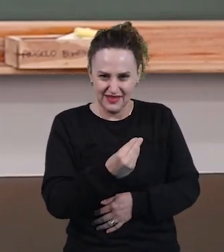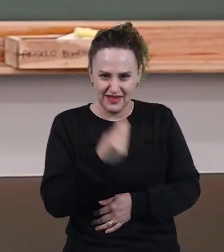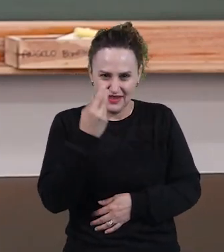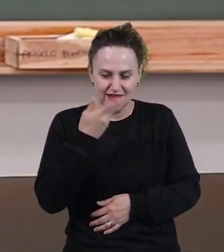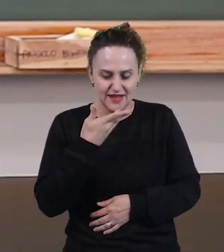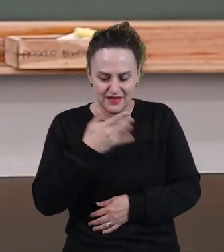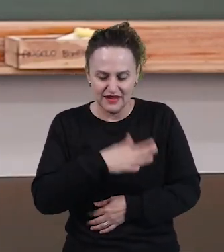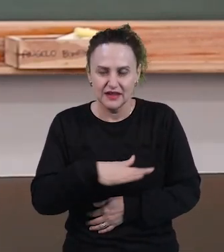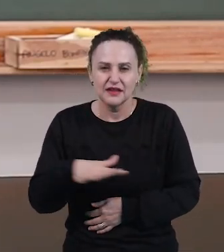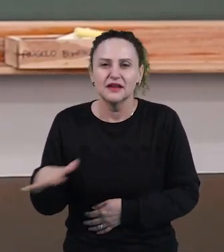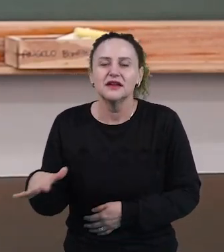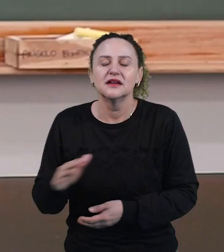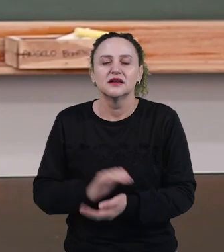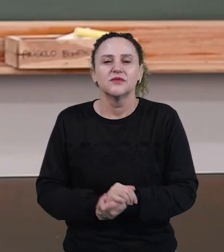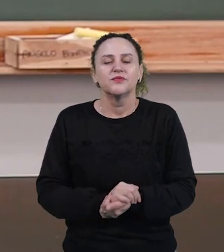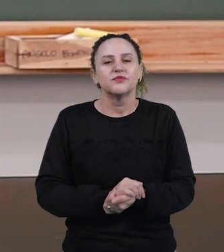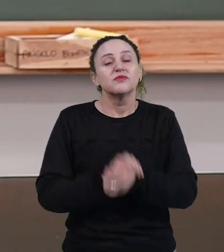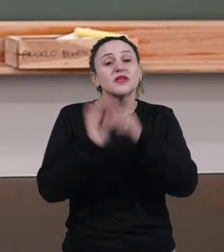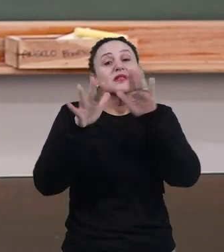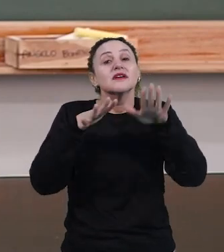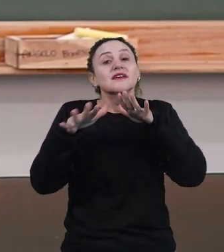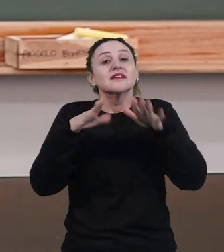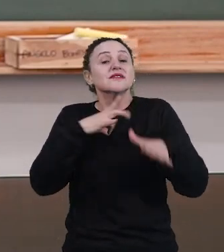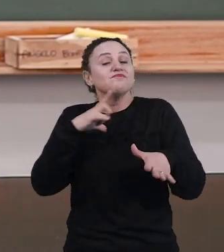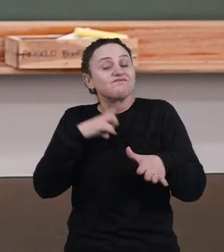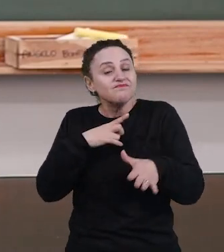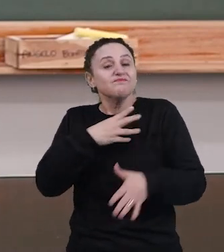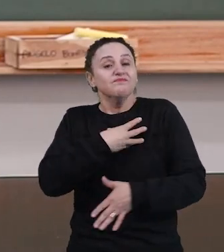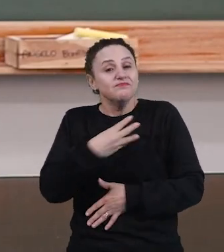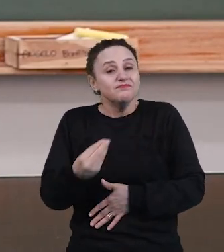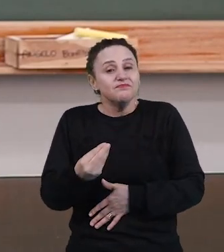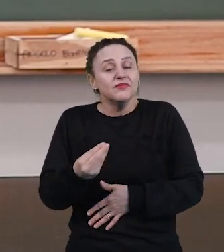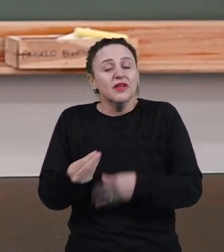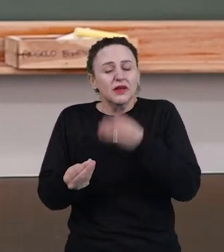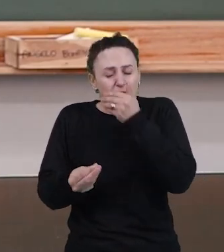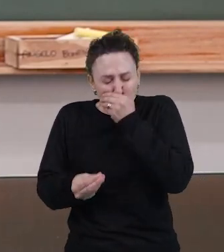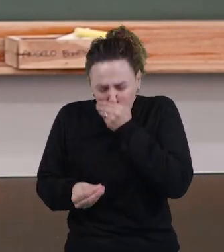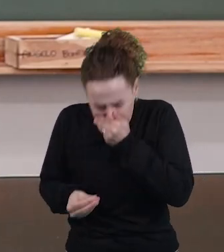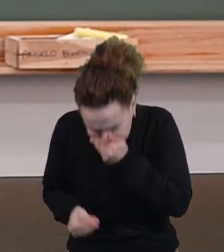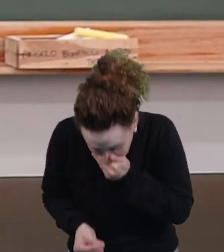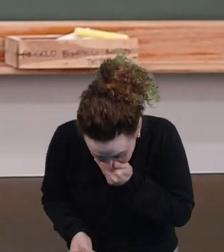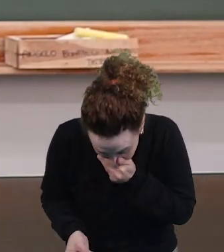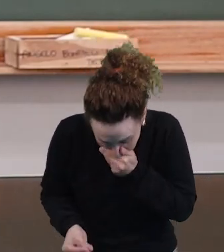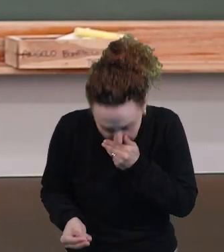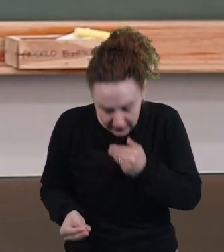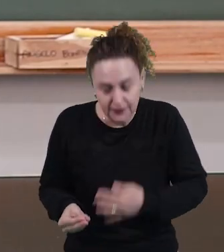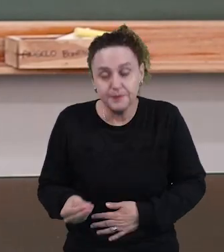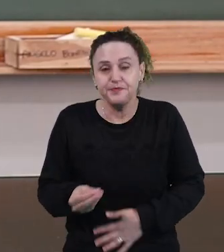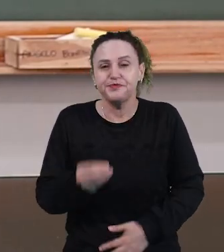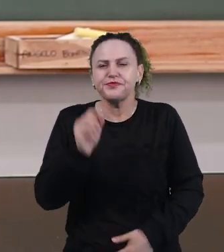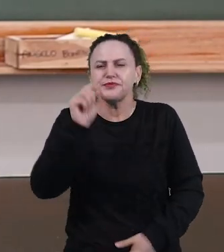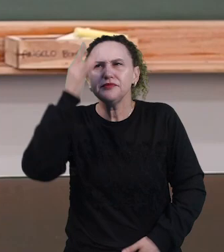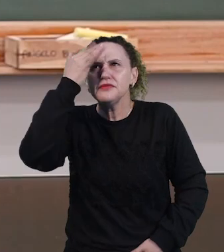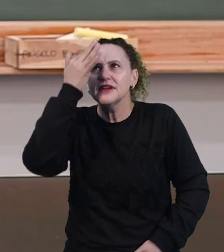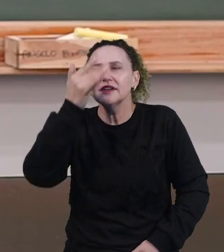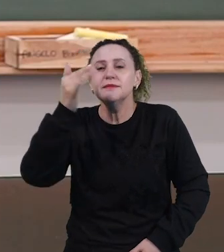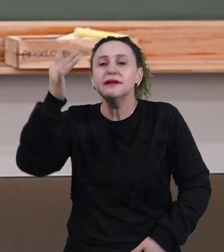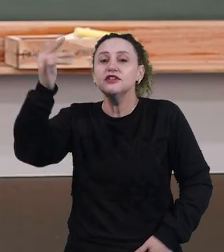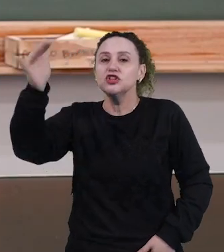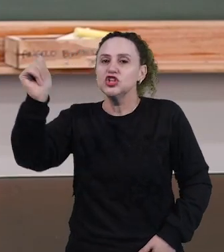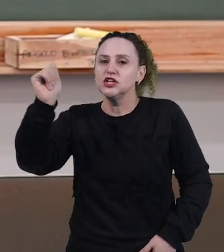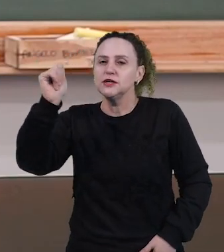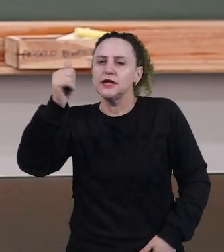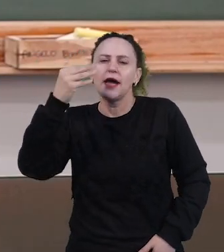tem com os filhos, né? E eu imagino a grande experimentação da